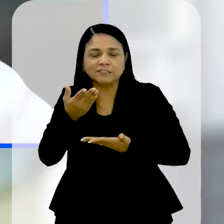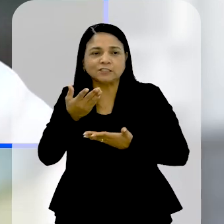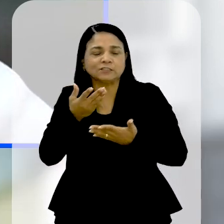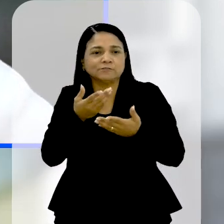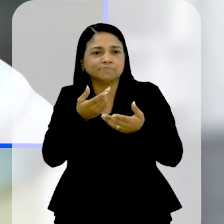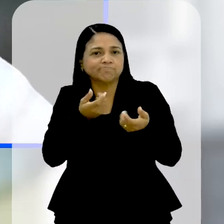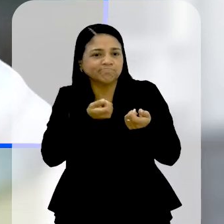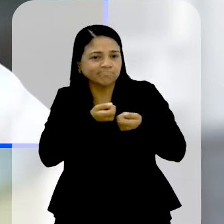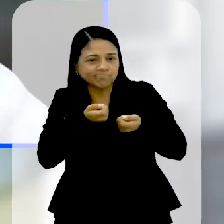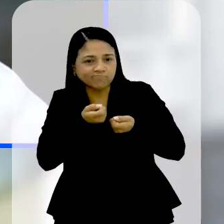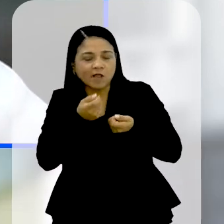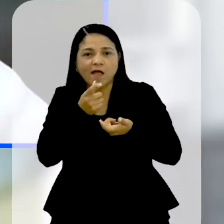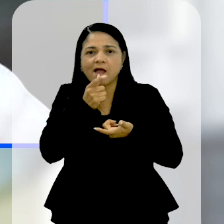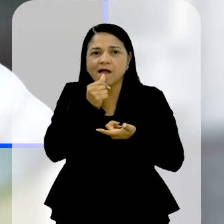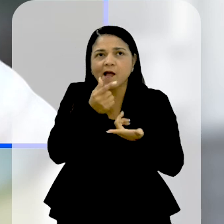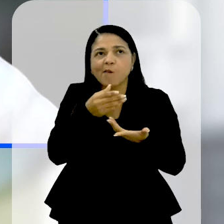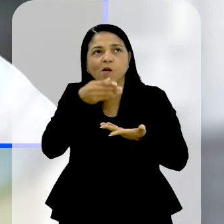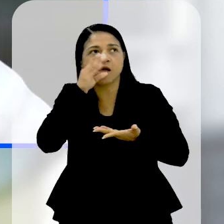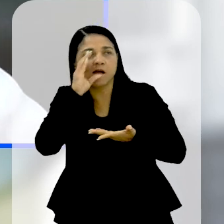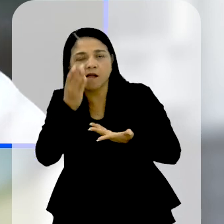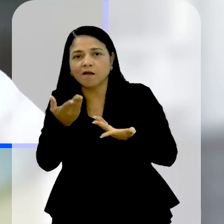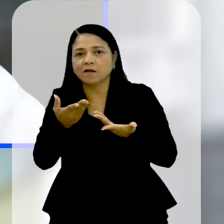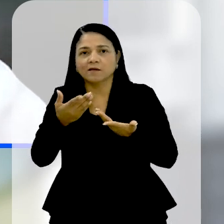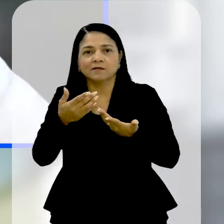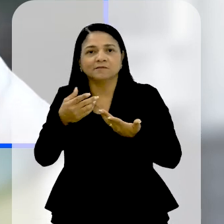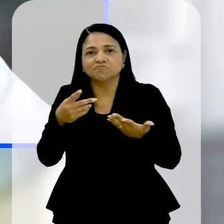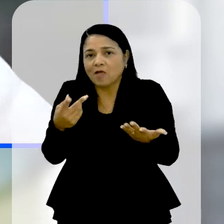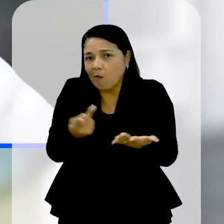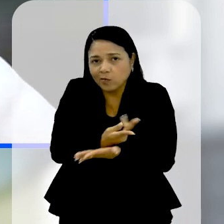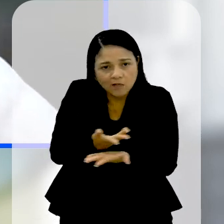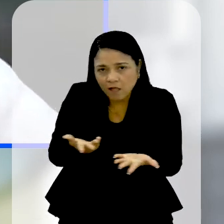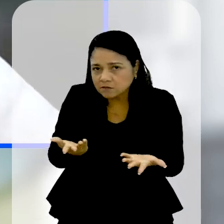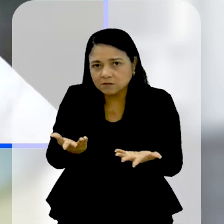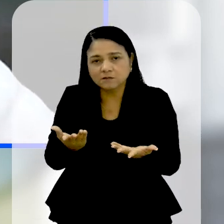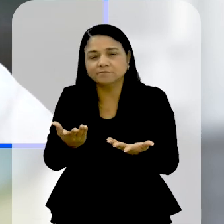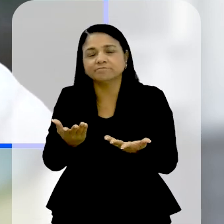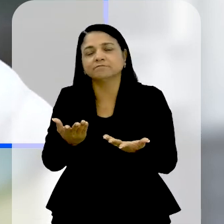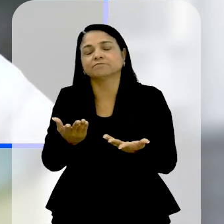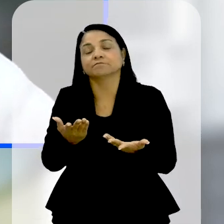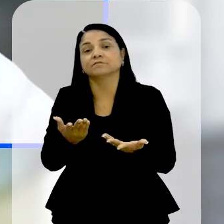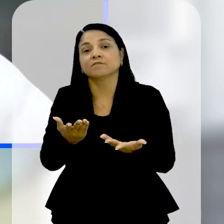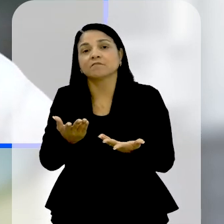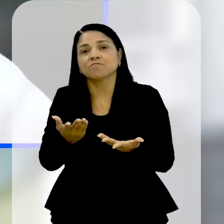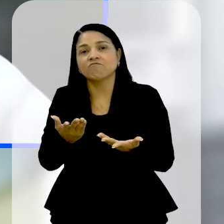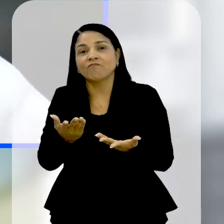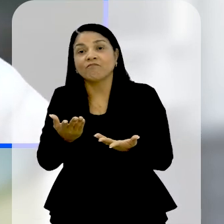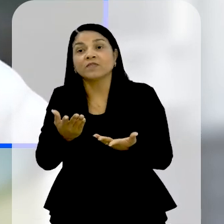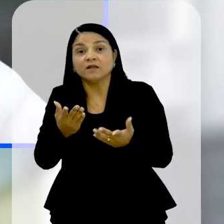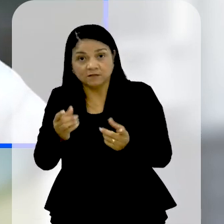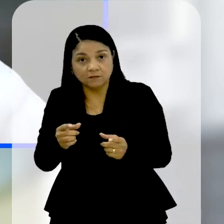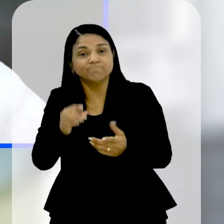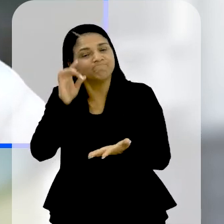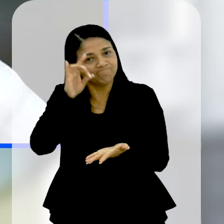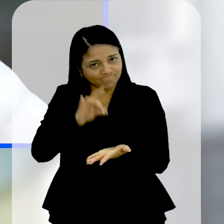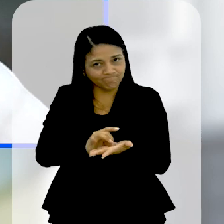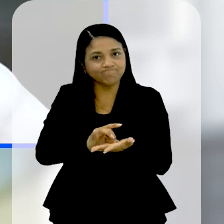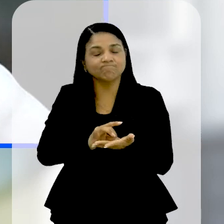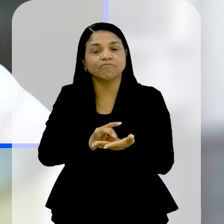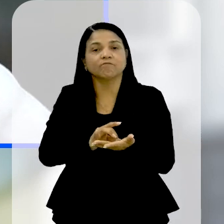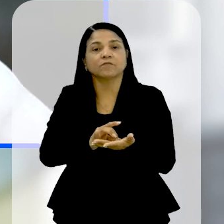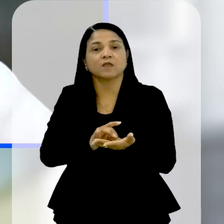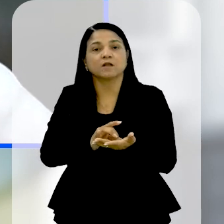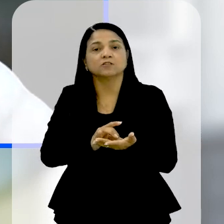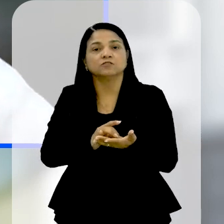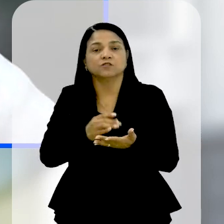testes e ajustando água, ajustando, tudo acontece, né? Temos que saber que acontece. Então,